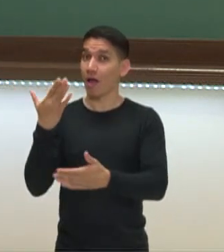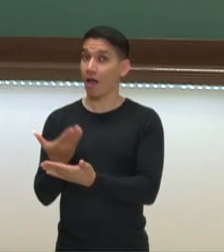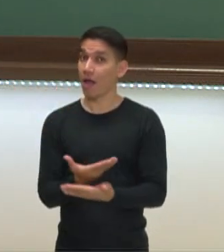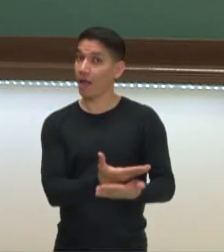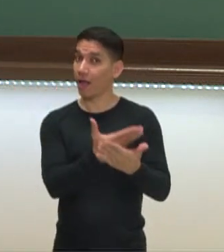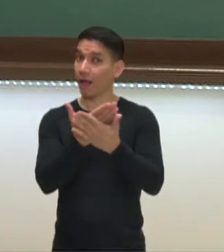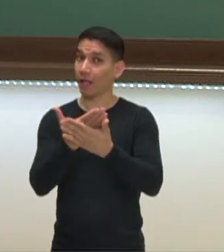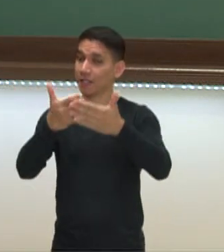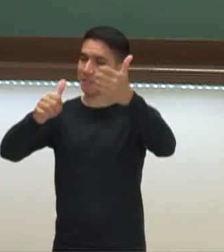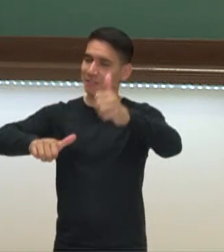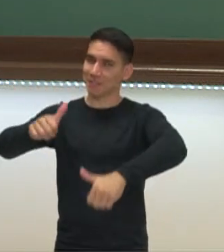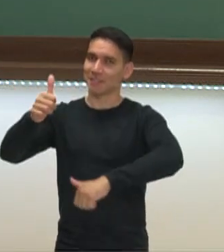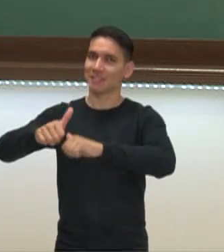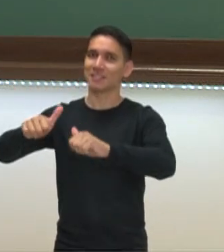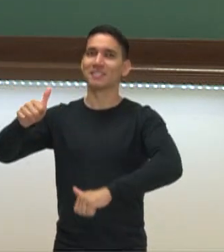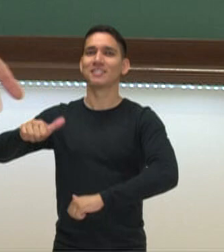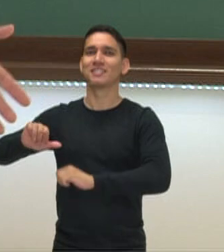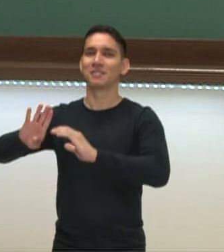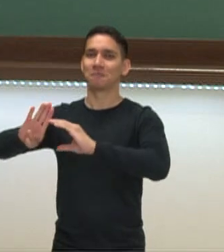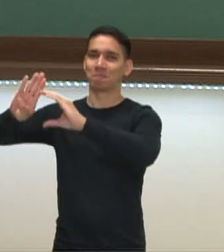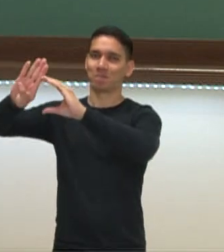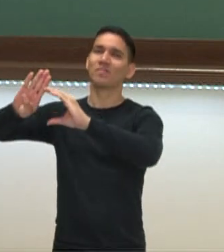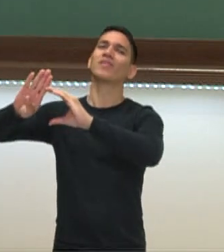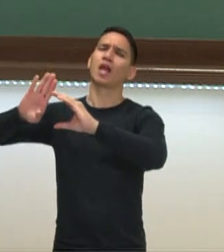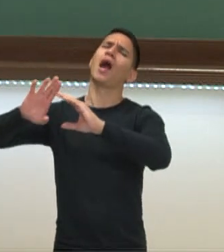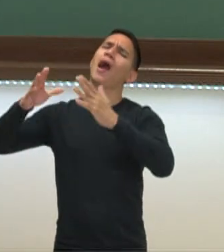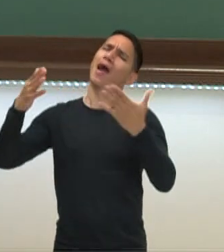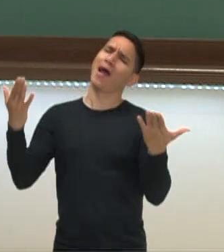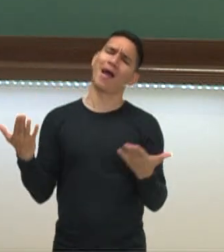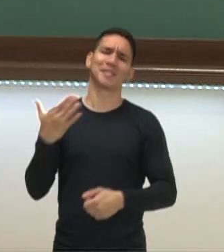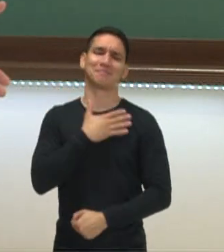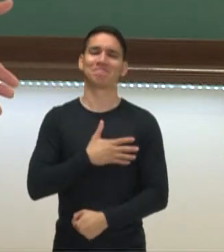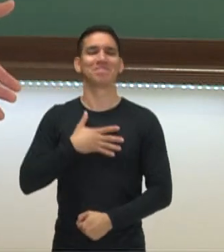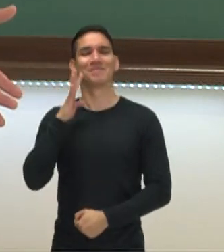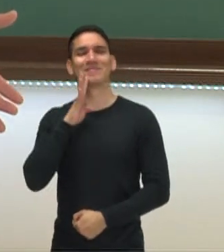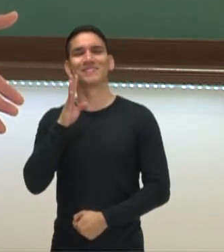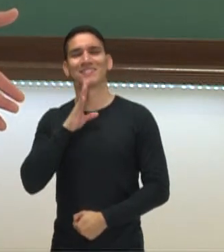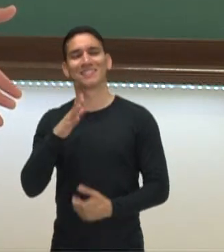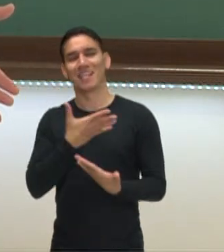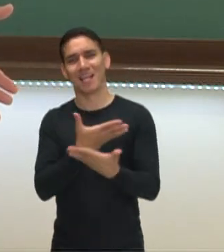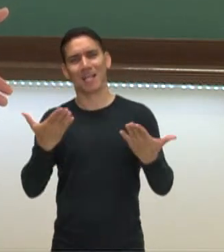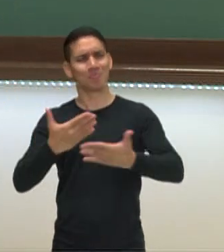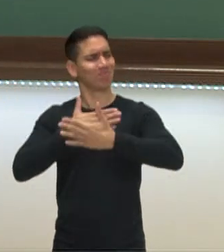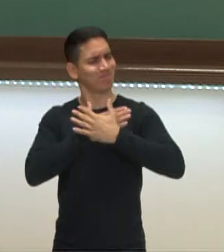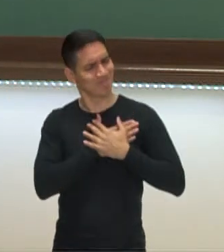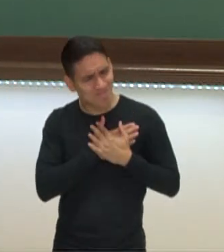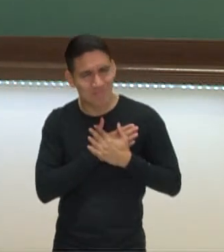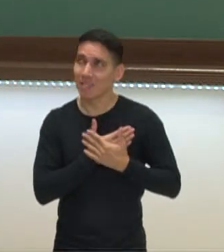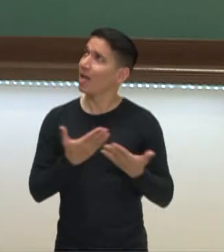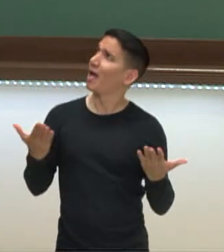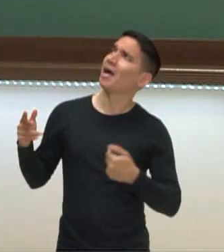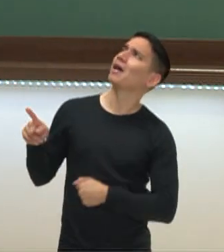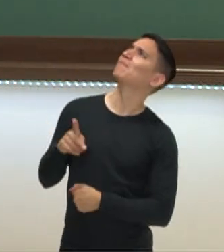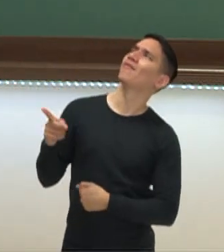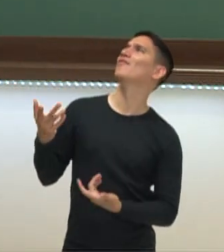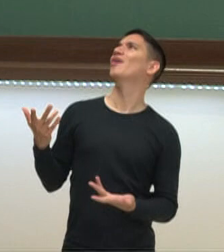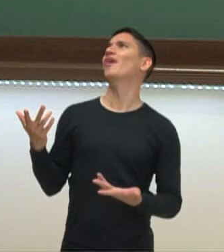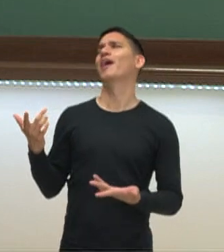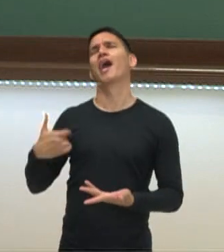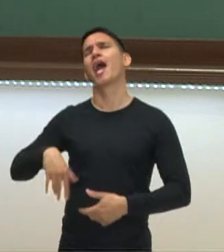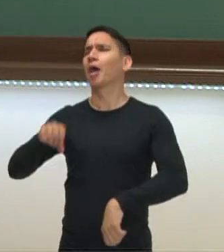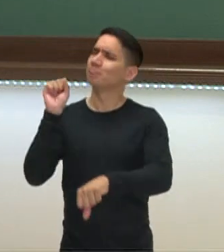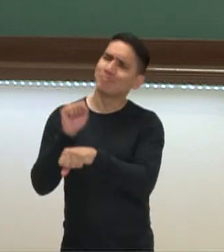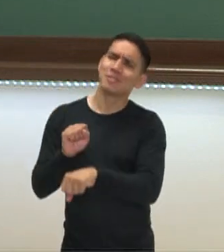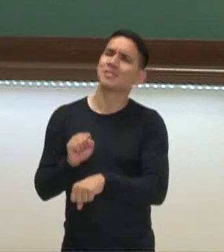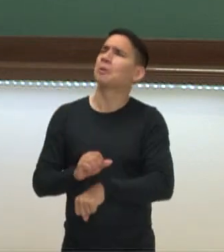de Química Orgânica. Que alegria, que satisfação, professor! Não vi a hora